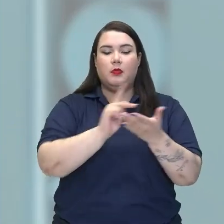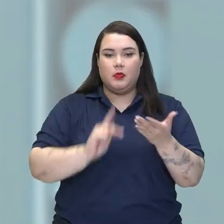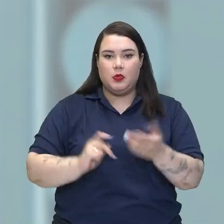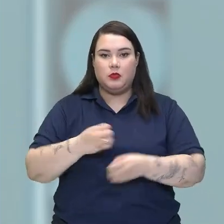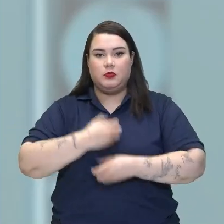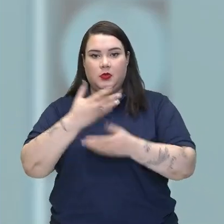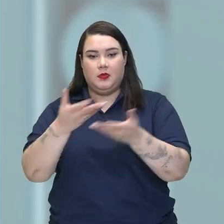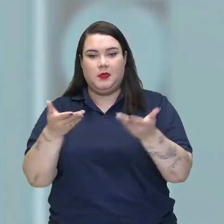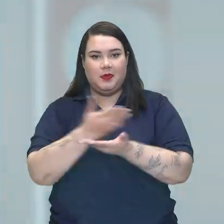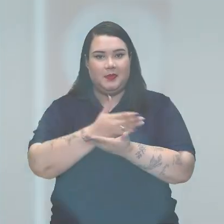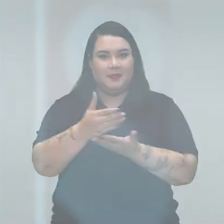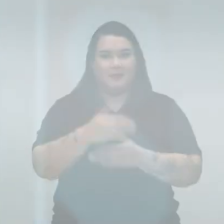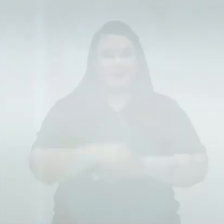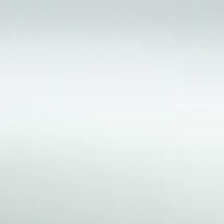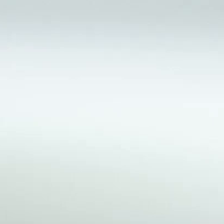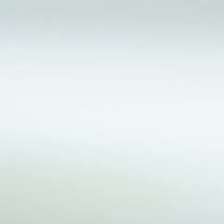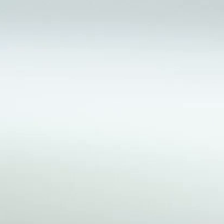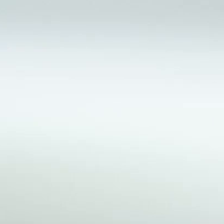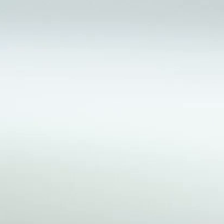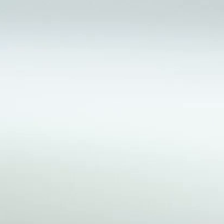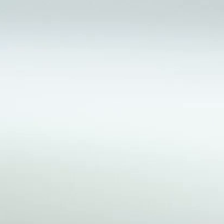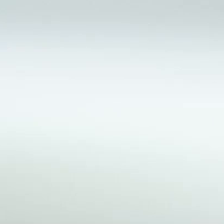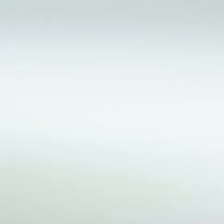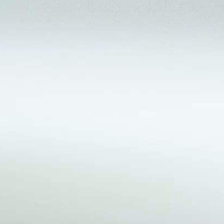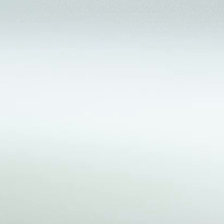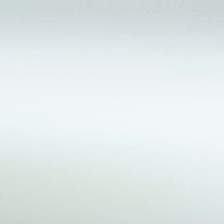aula. Então vamos a ela.